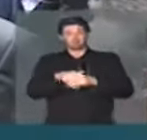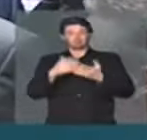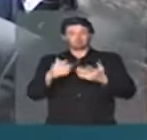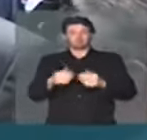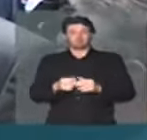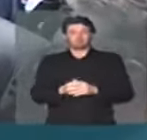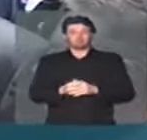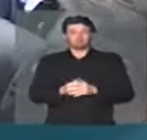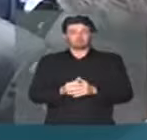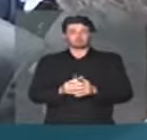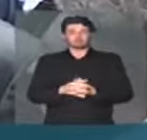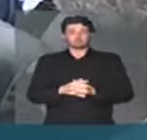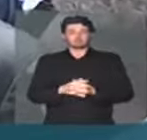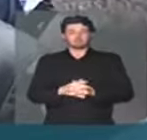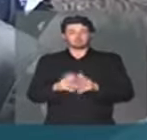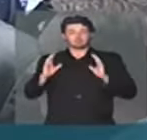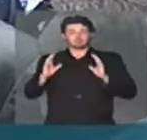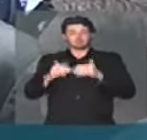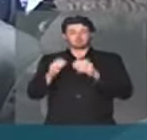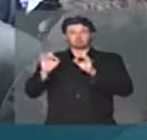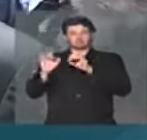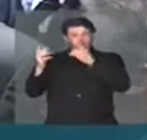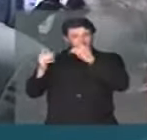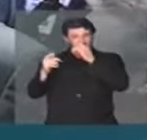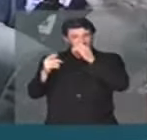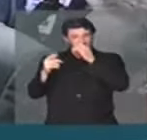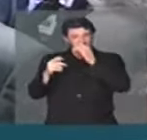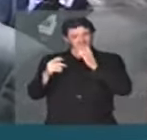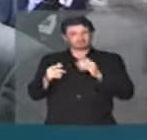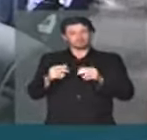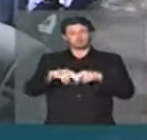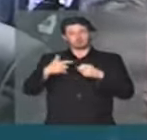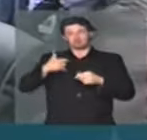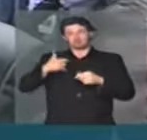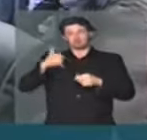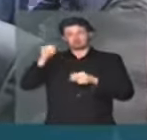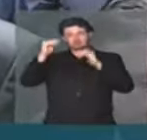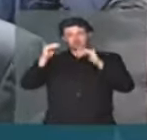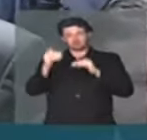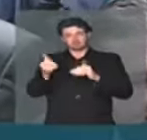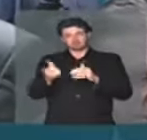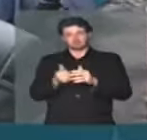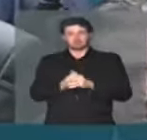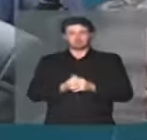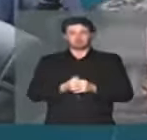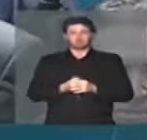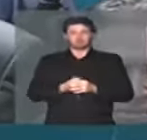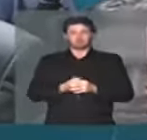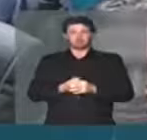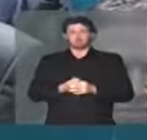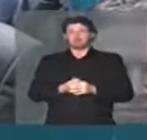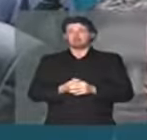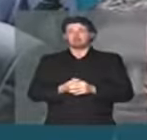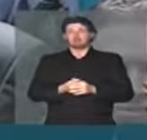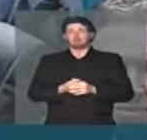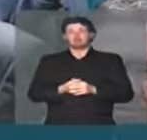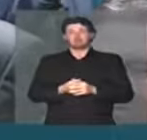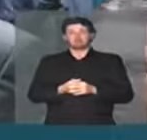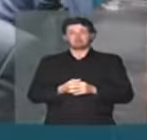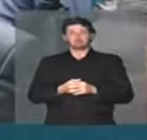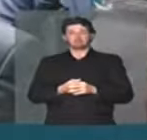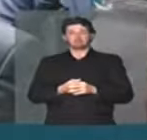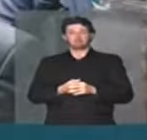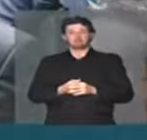votação na comissão especial da questão da maioridade penal. Sabemos que tem 3 itens à